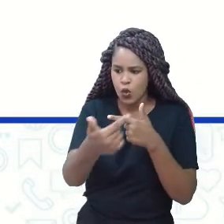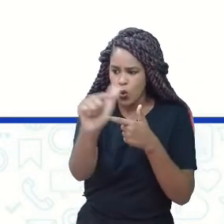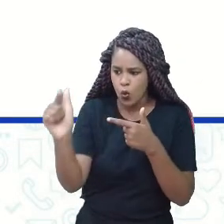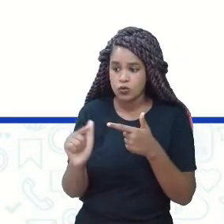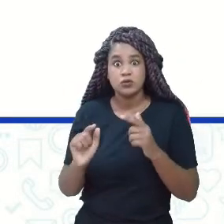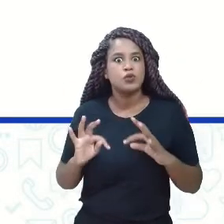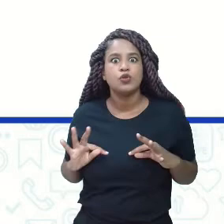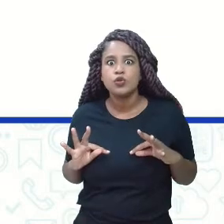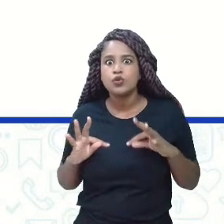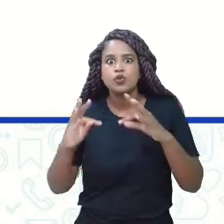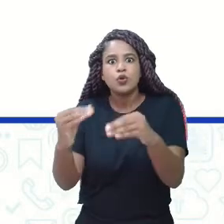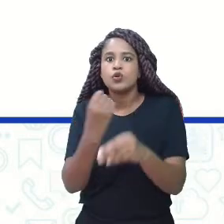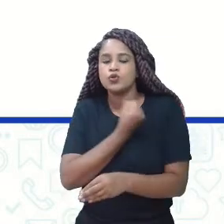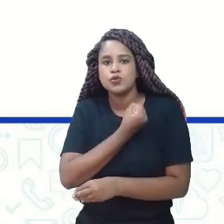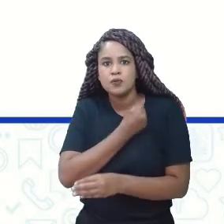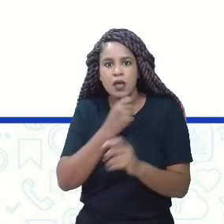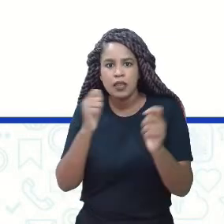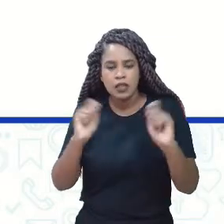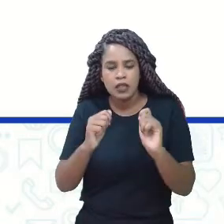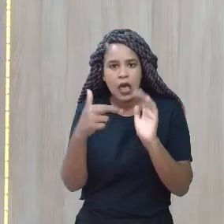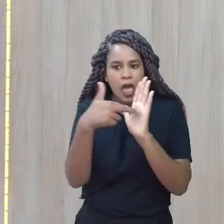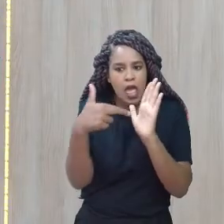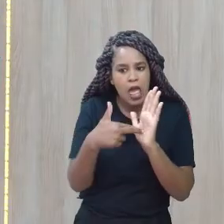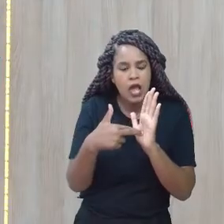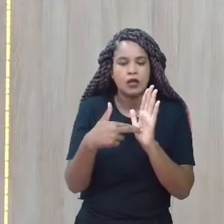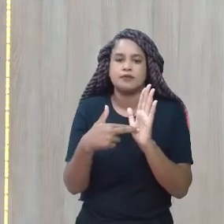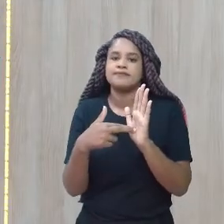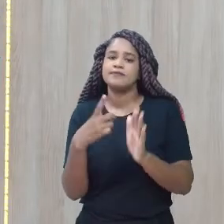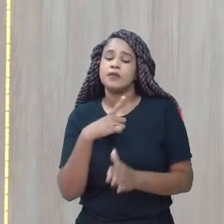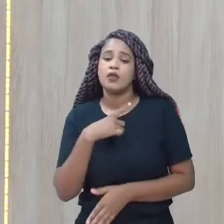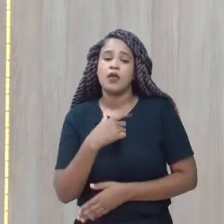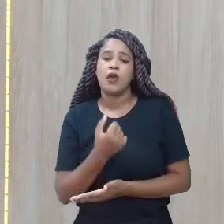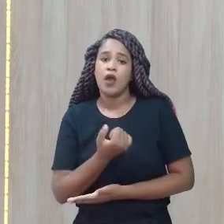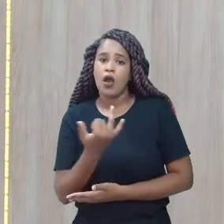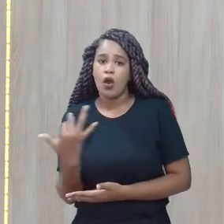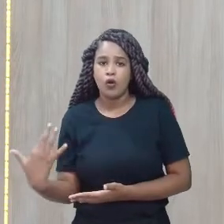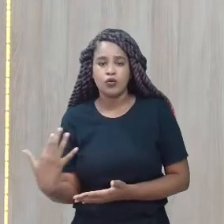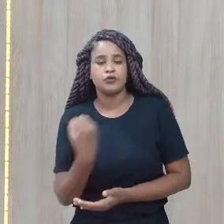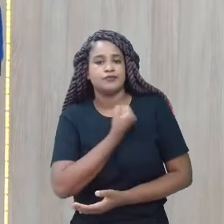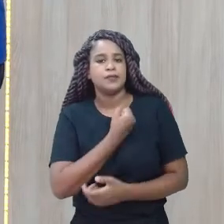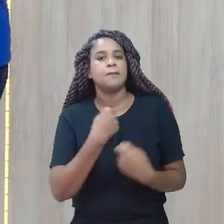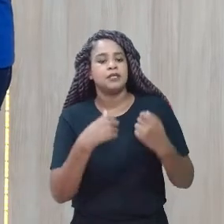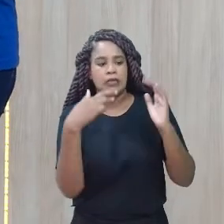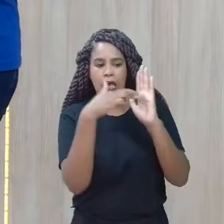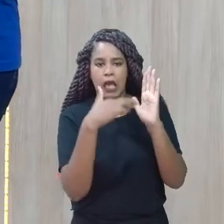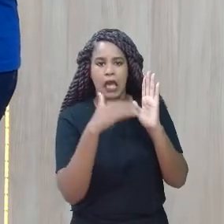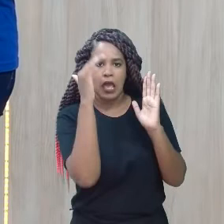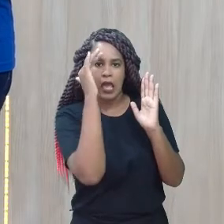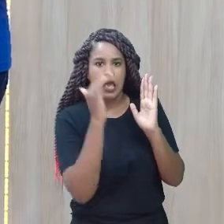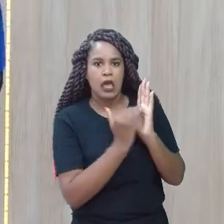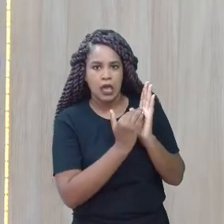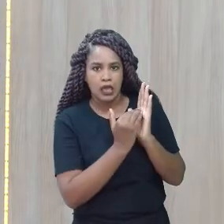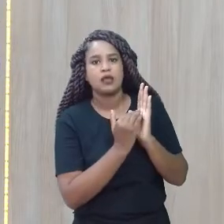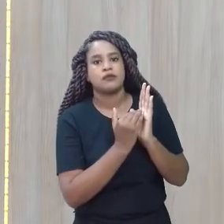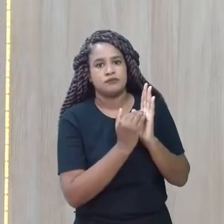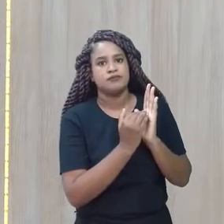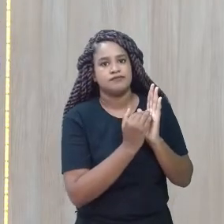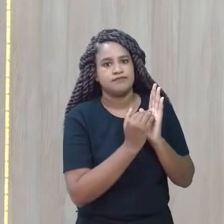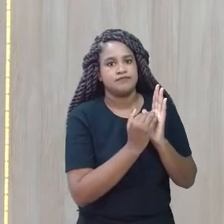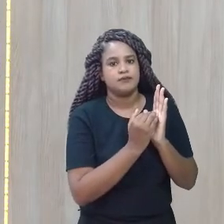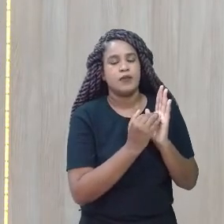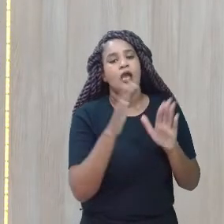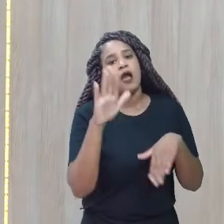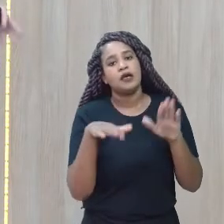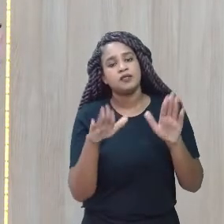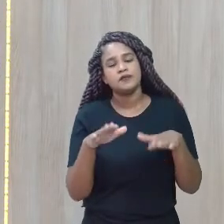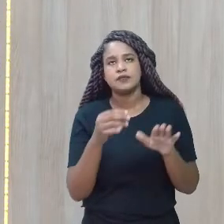são todos os números que têm regrinhas e também tem números que a gente realmente vai precisar fazer. Mesmo até sabendo da regrinha,